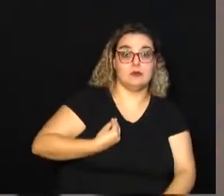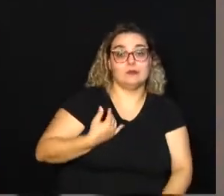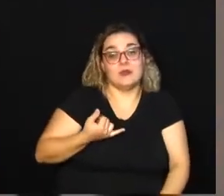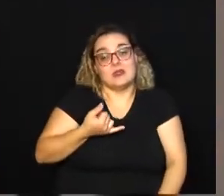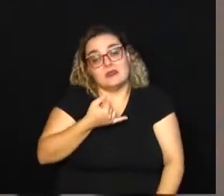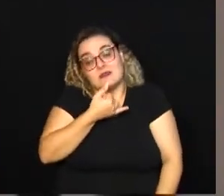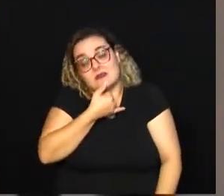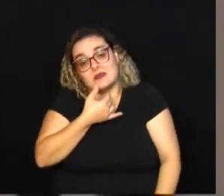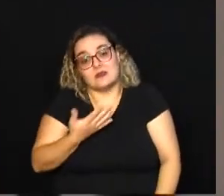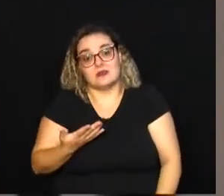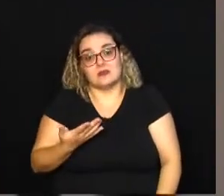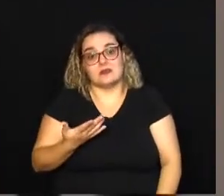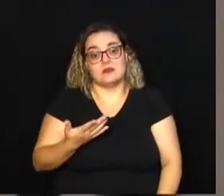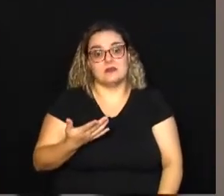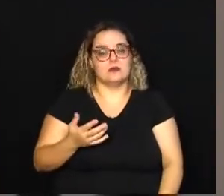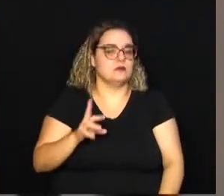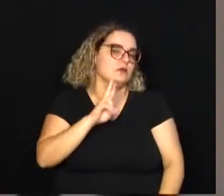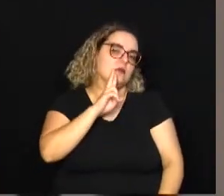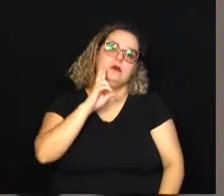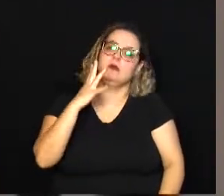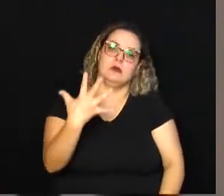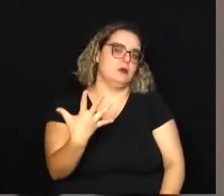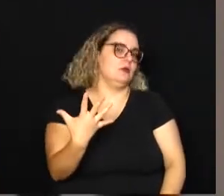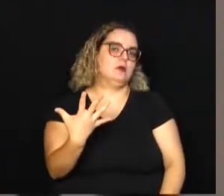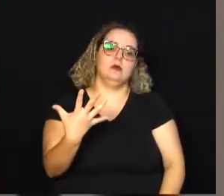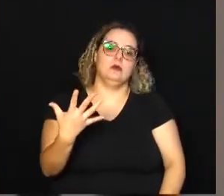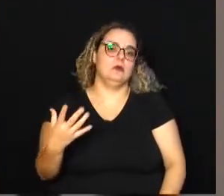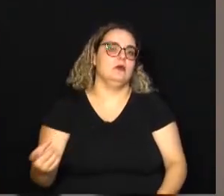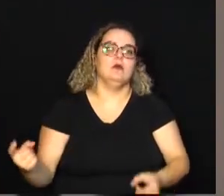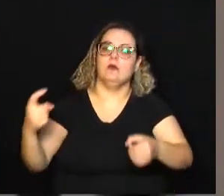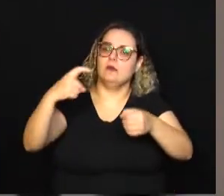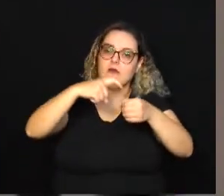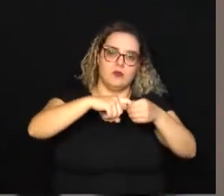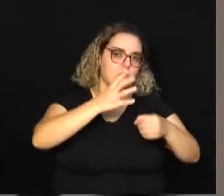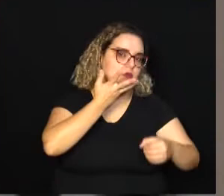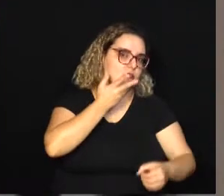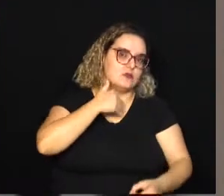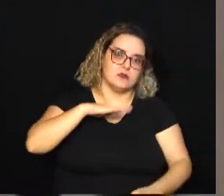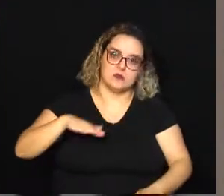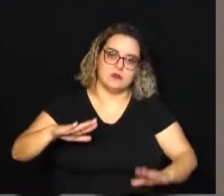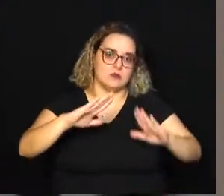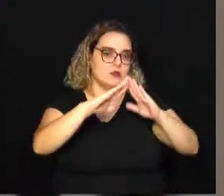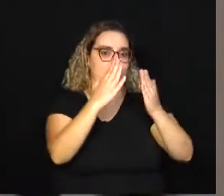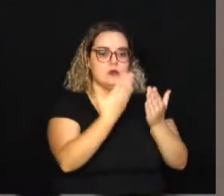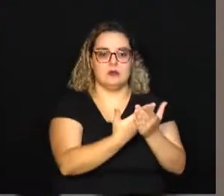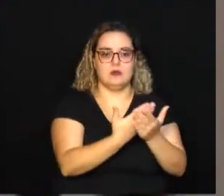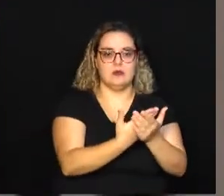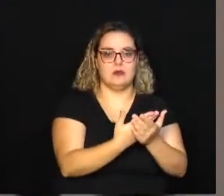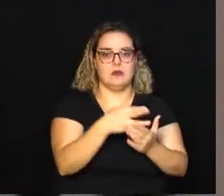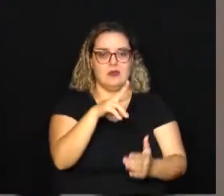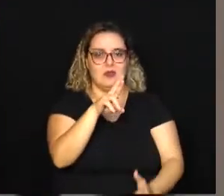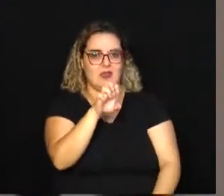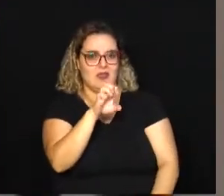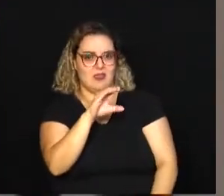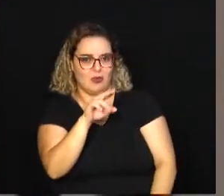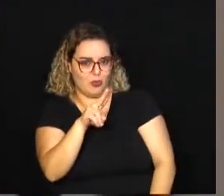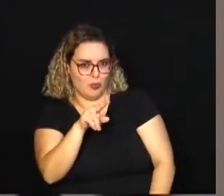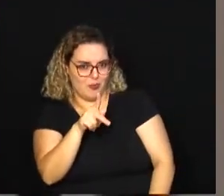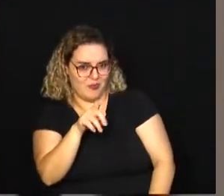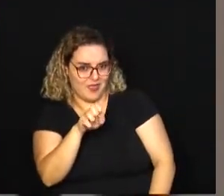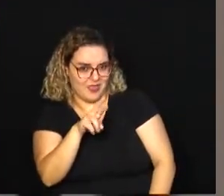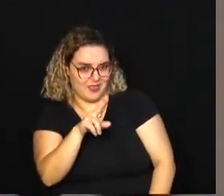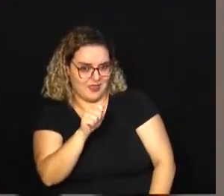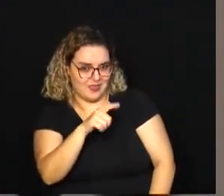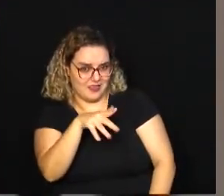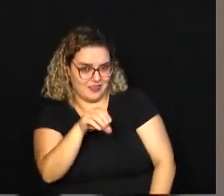pena, e isso não vai se resolver voltando as crianças para a escola. Recuperação, não é isso que a gente quer.